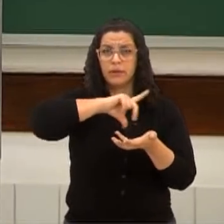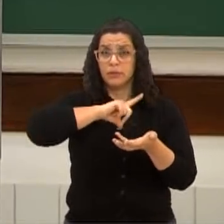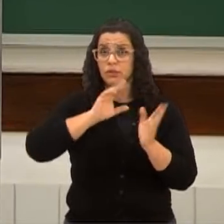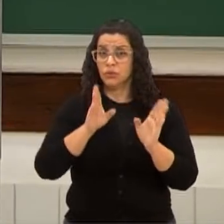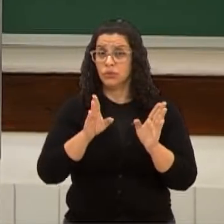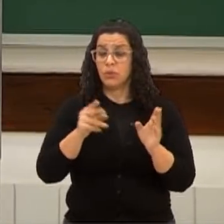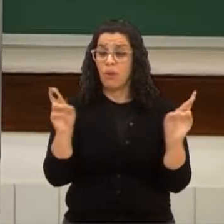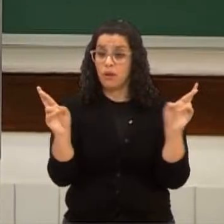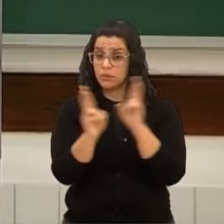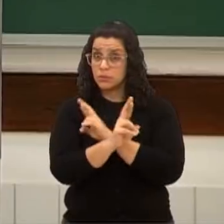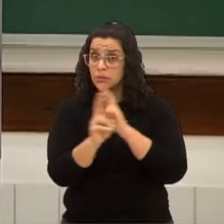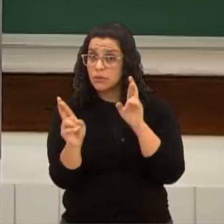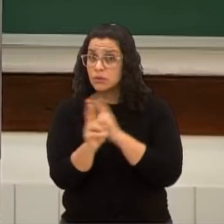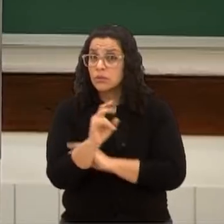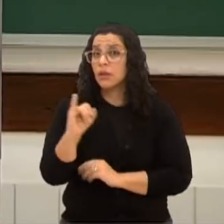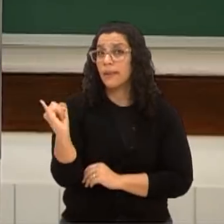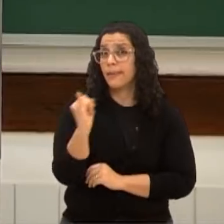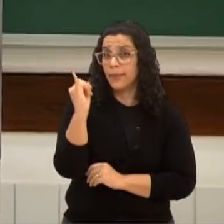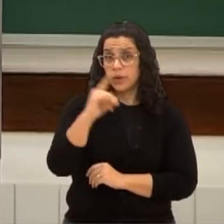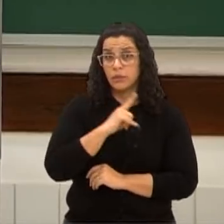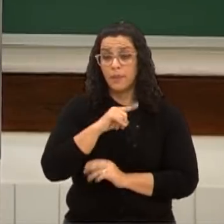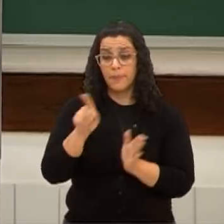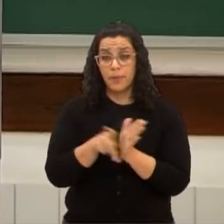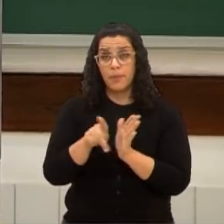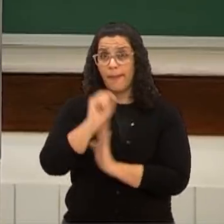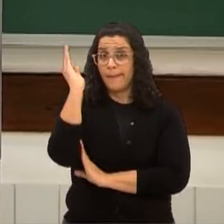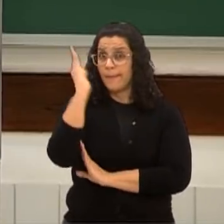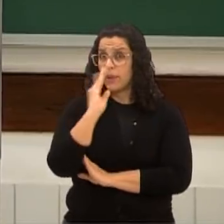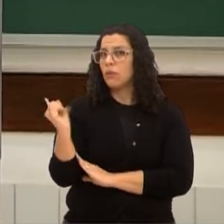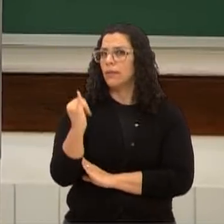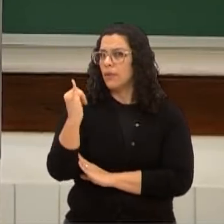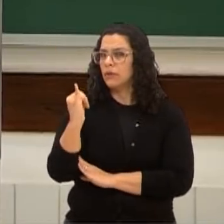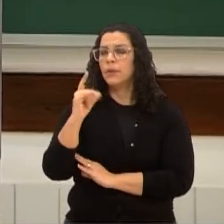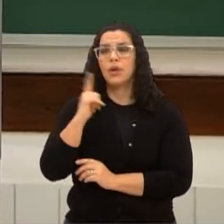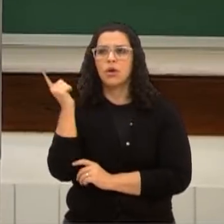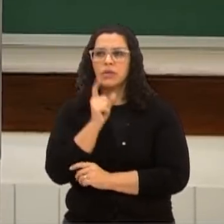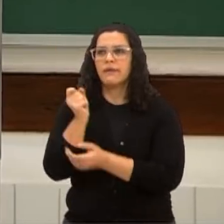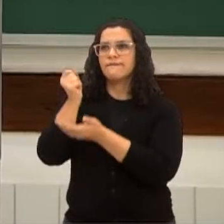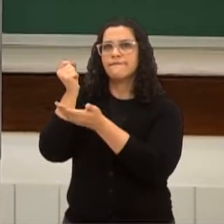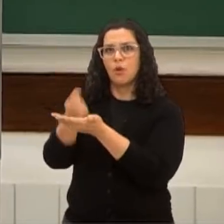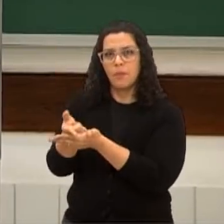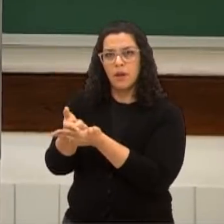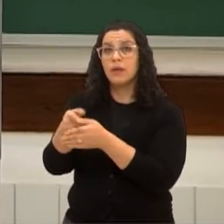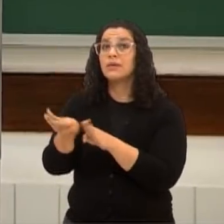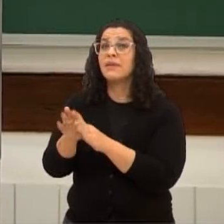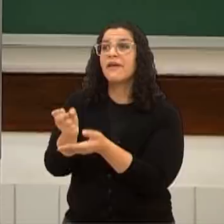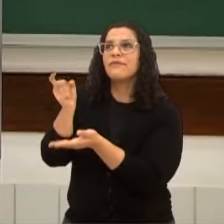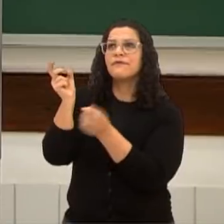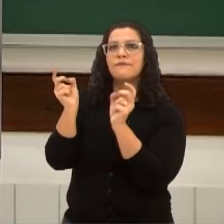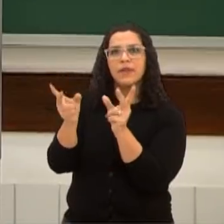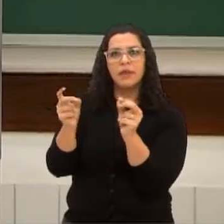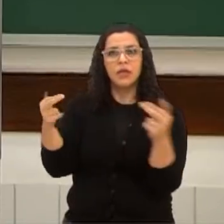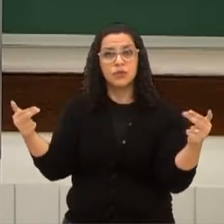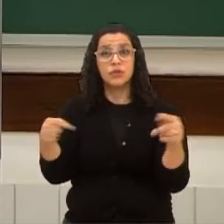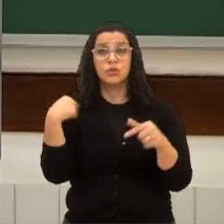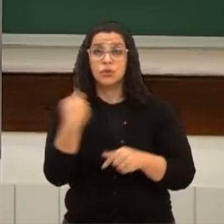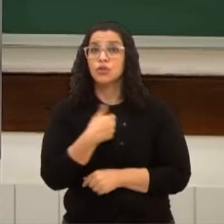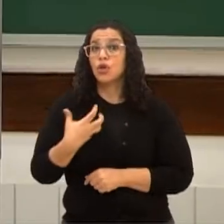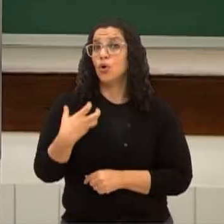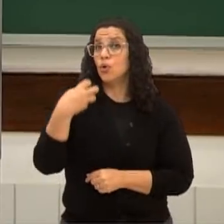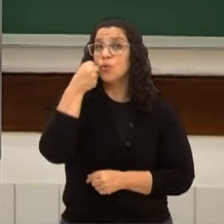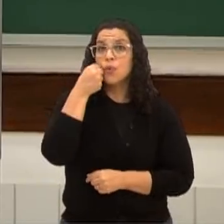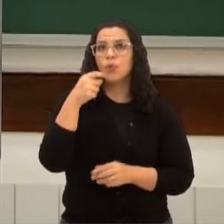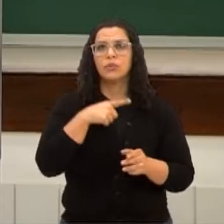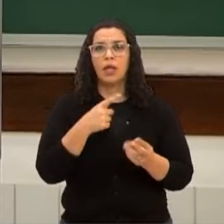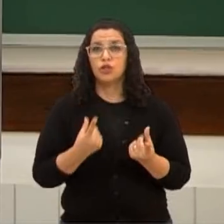que essas relações são muito importantes para o país, porque é daí que nós vamos obter lucro